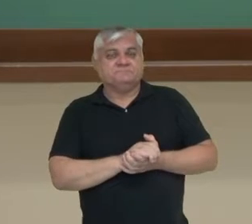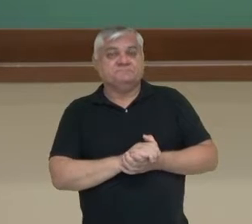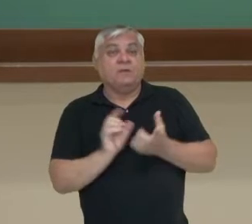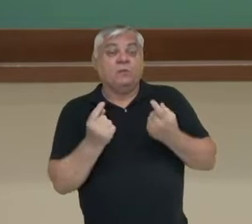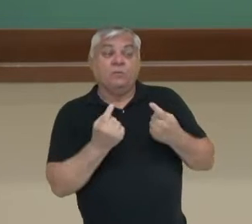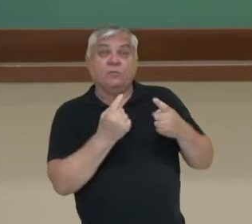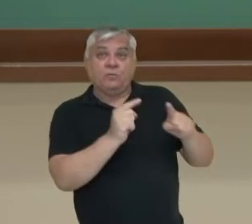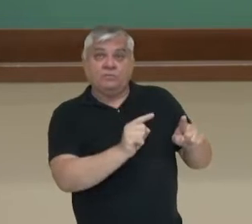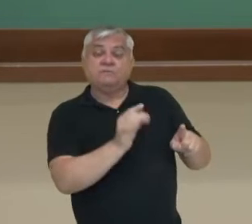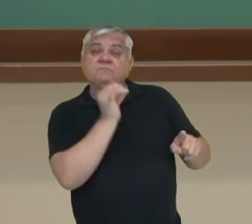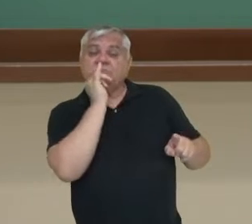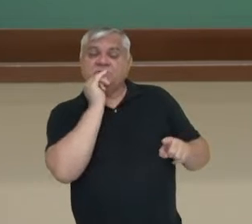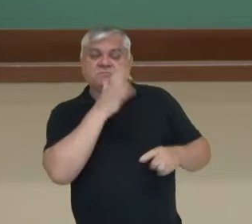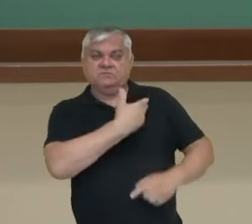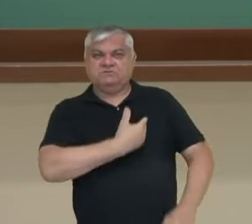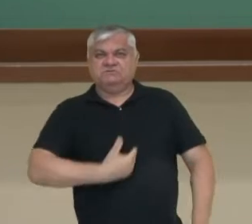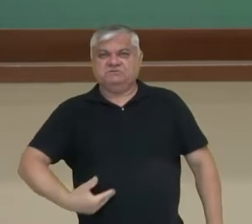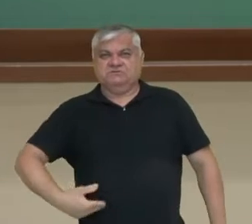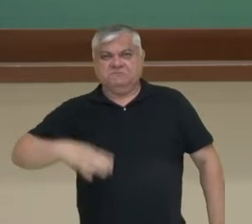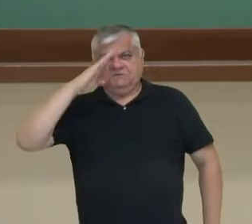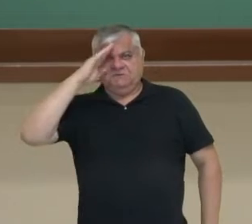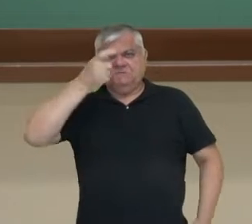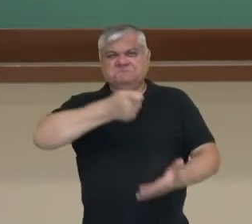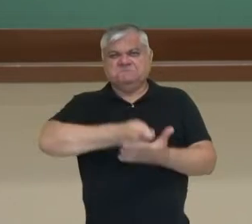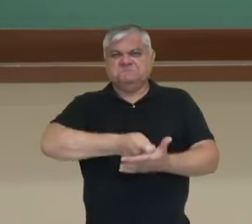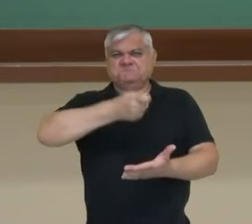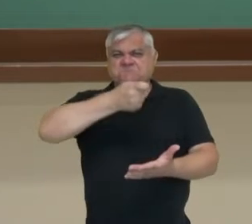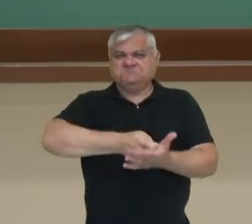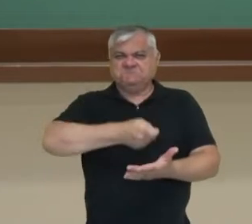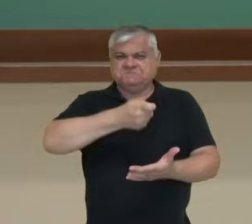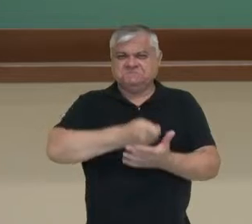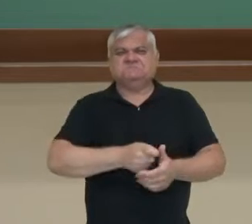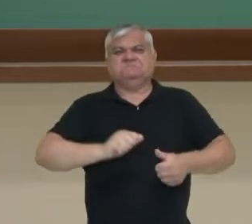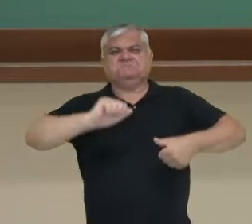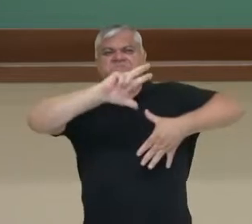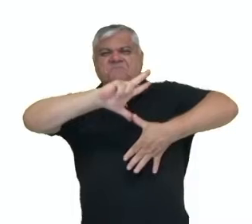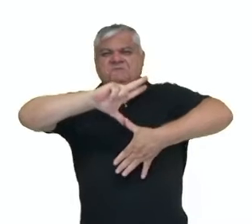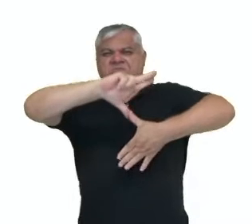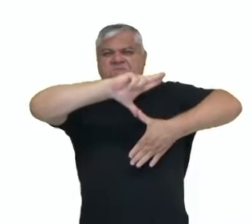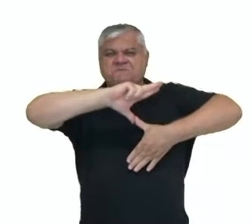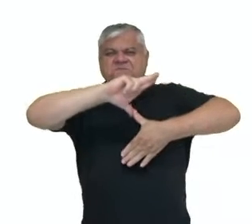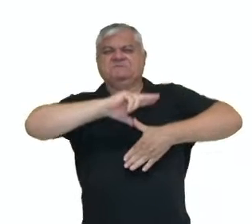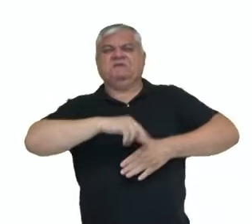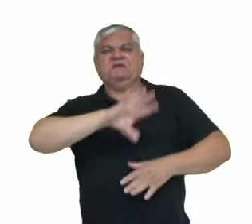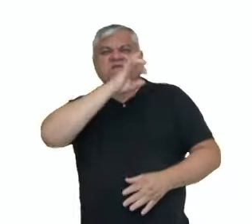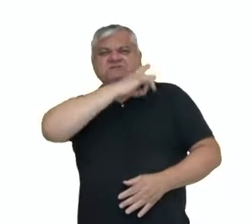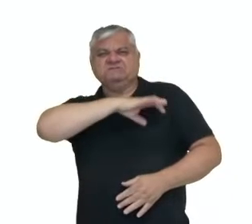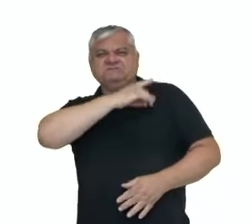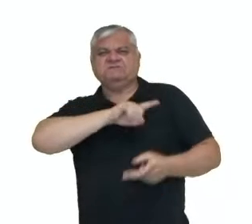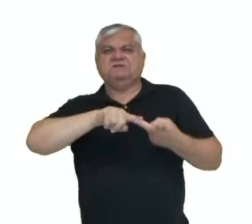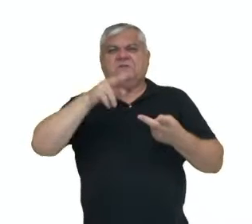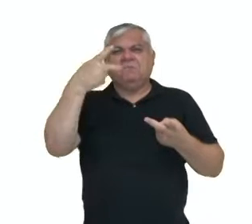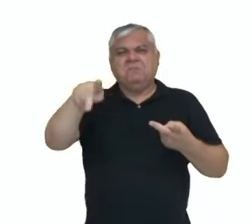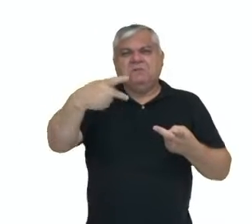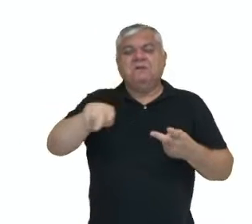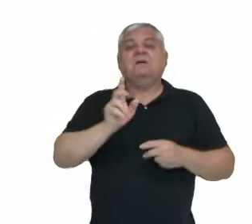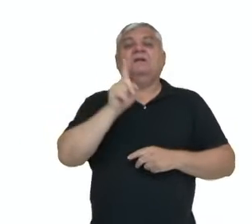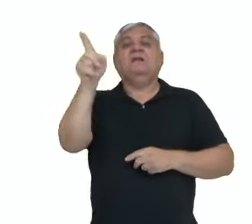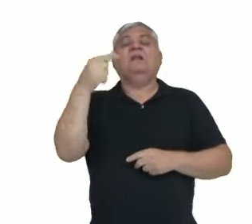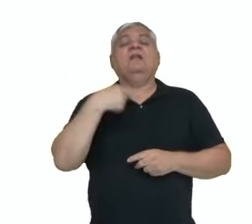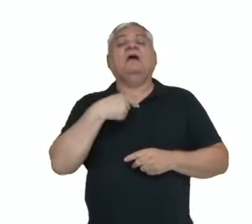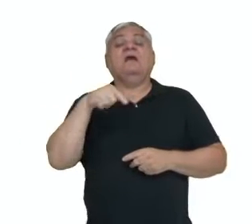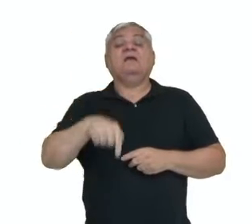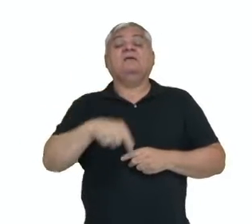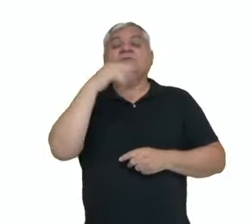regimes autoritários instalados na América Latina, como no Chile, no Paraguai, o regime militar brasileiro procurou manter uma